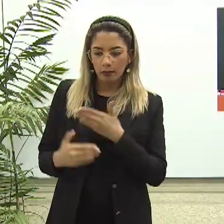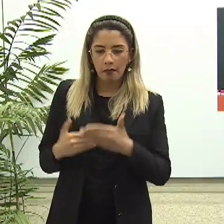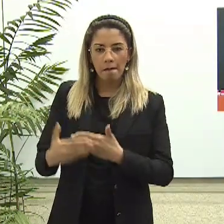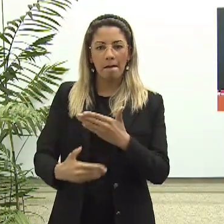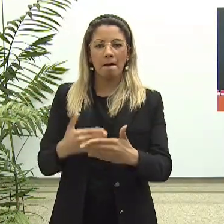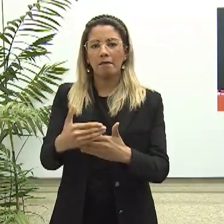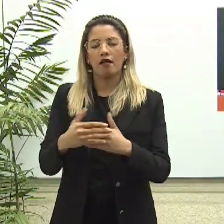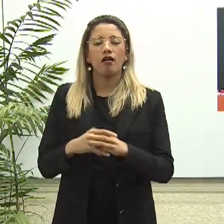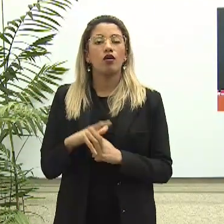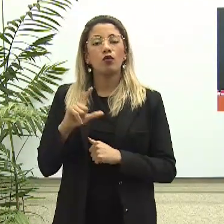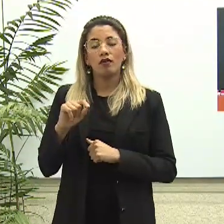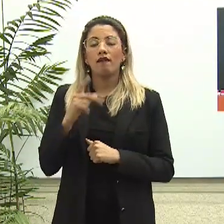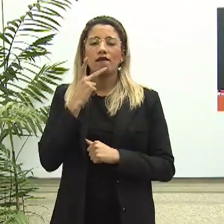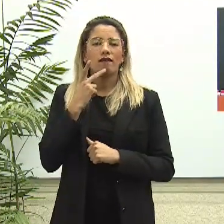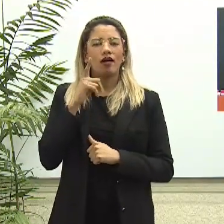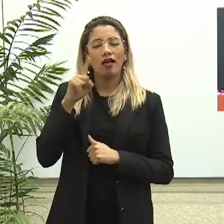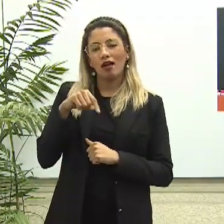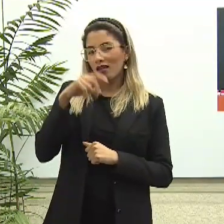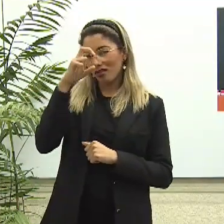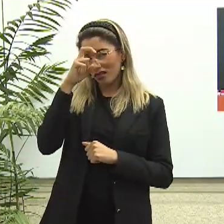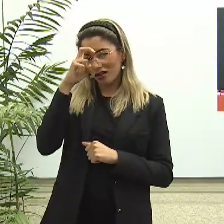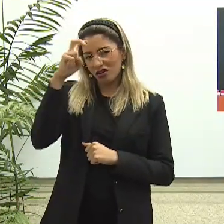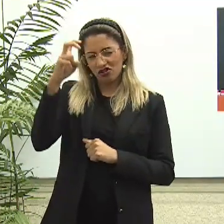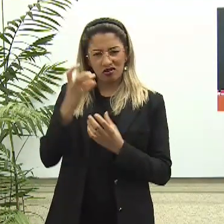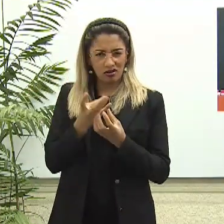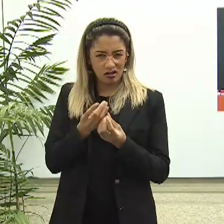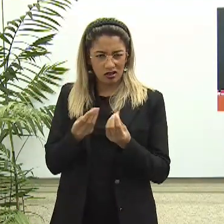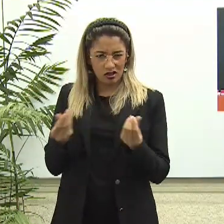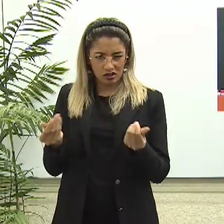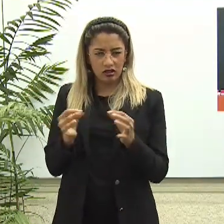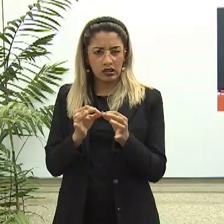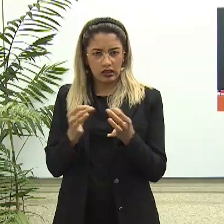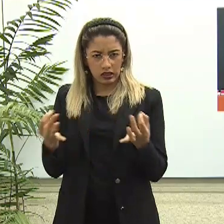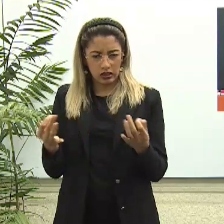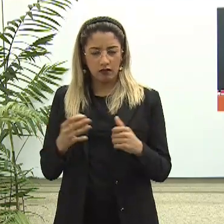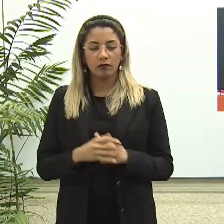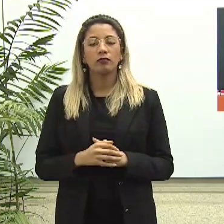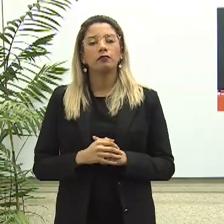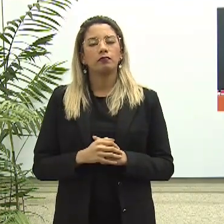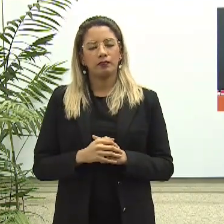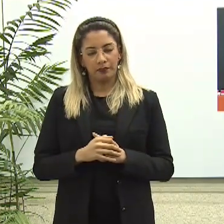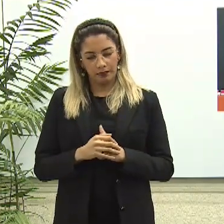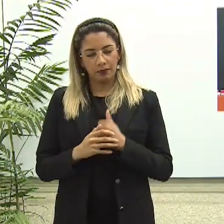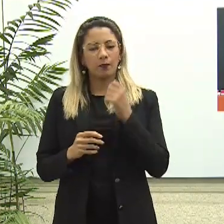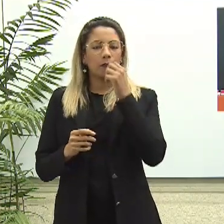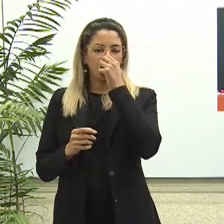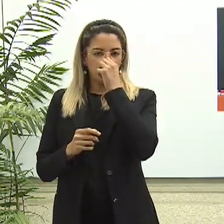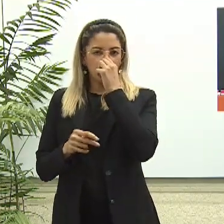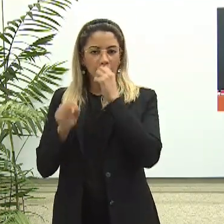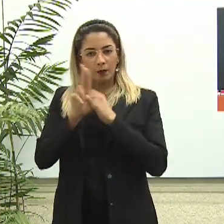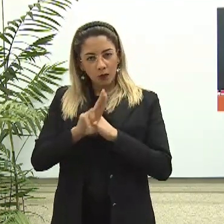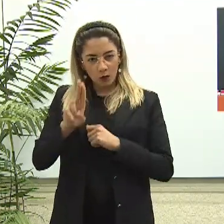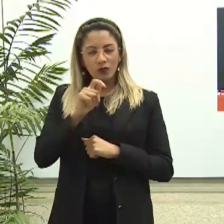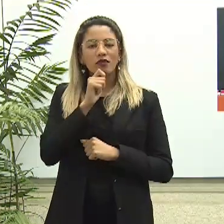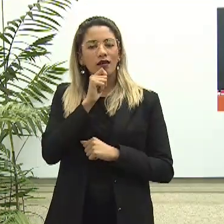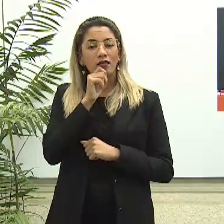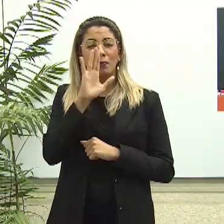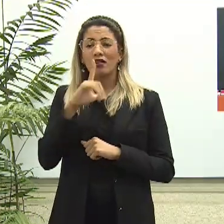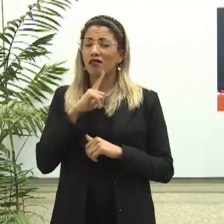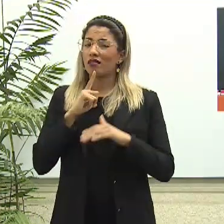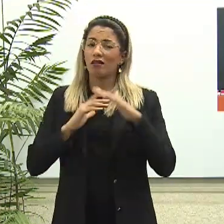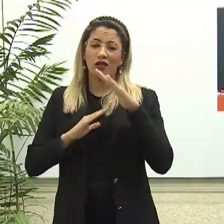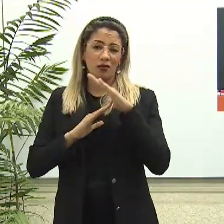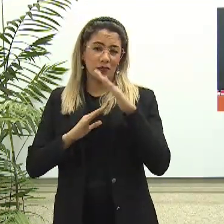inteligência simbólica inteligência artificial simbólica ela ainda é usado mas ela tem muitos limites